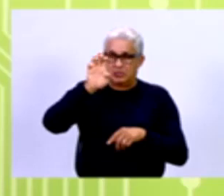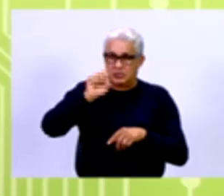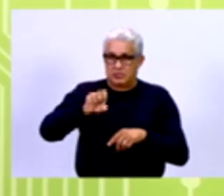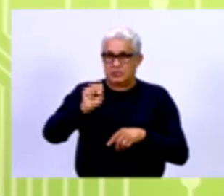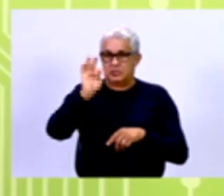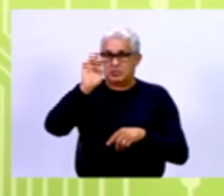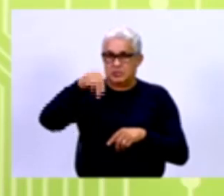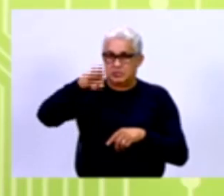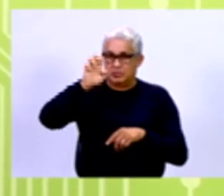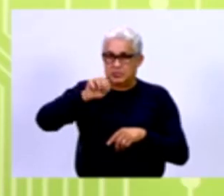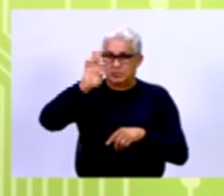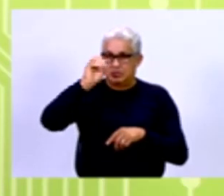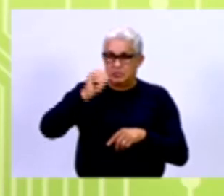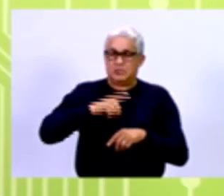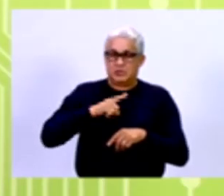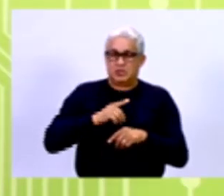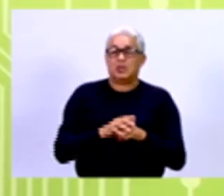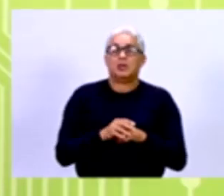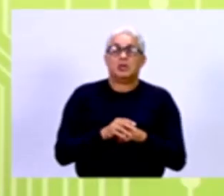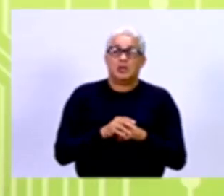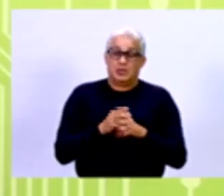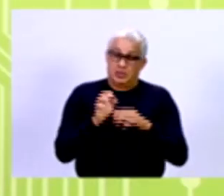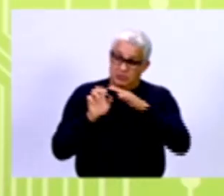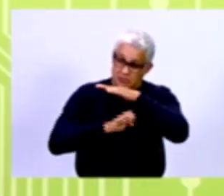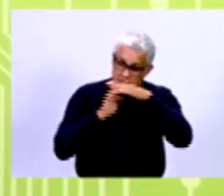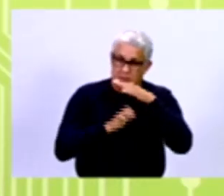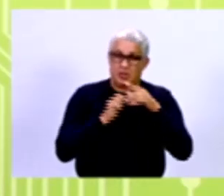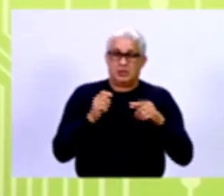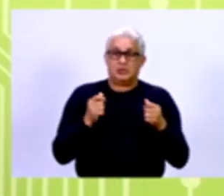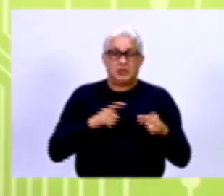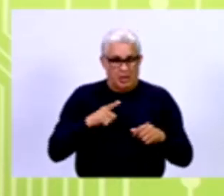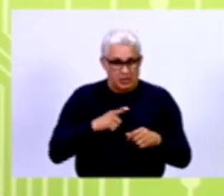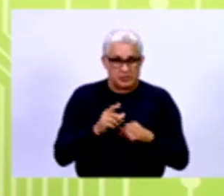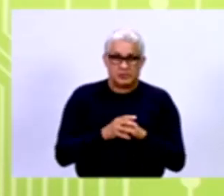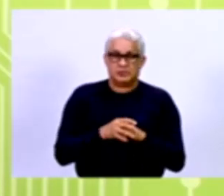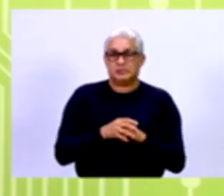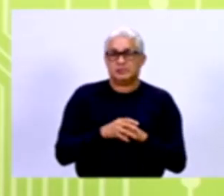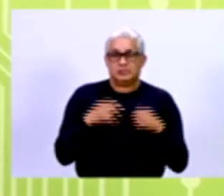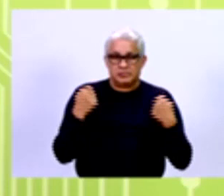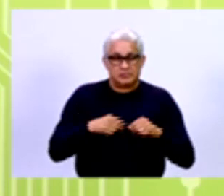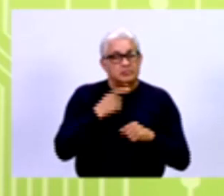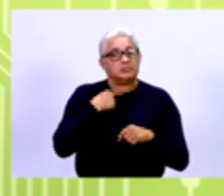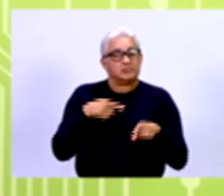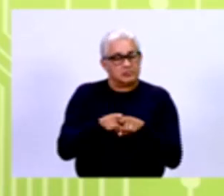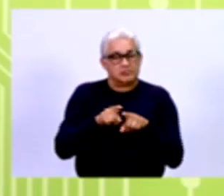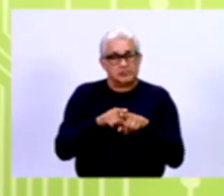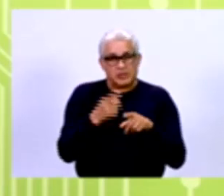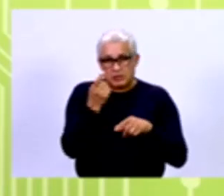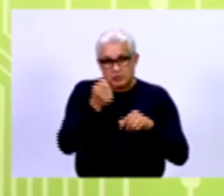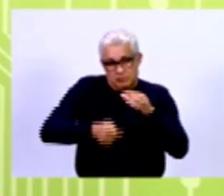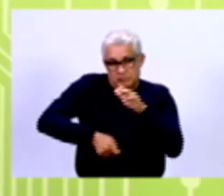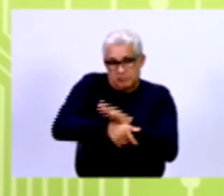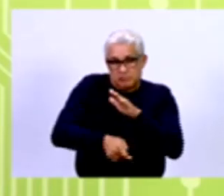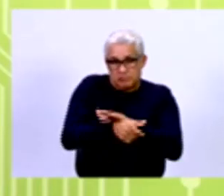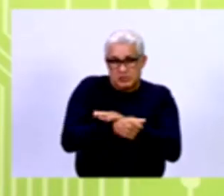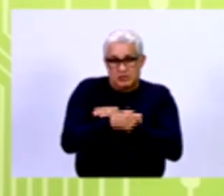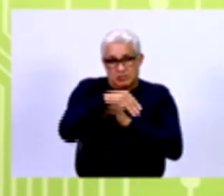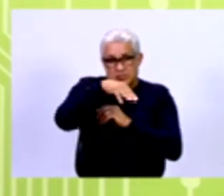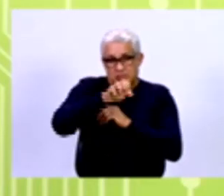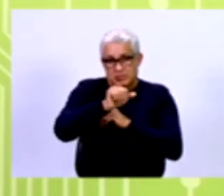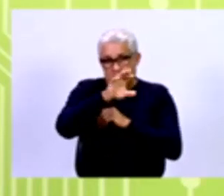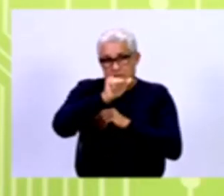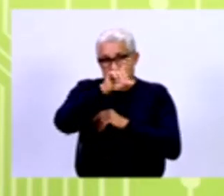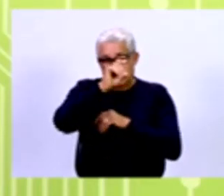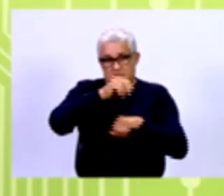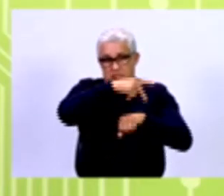recursos que as empresas e os agentes econômicos superavitários têm e desejam investir naqueles mercados, naqueles